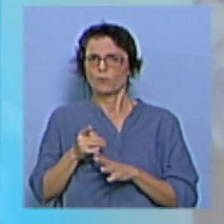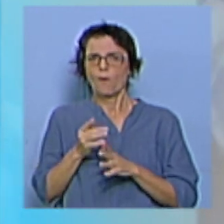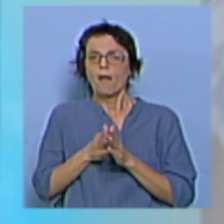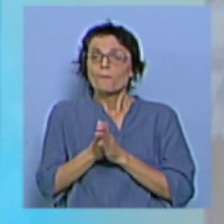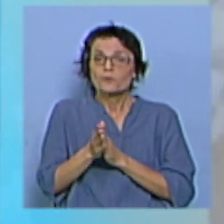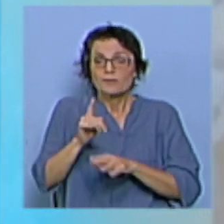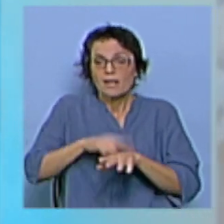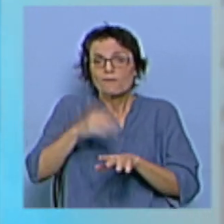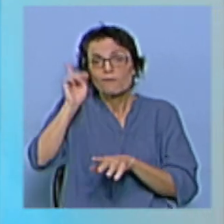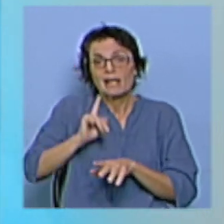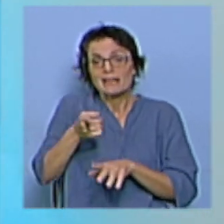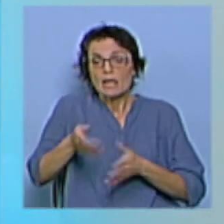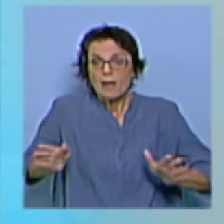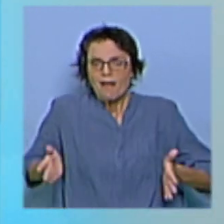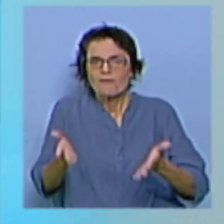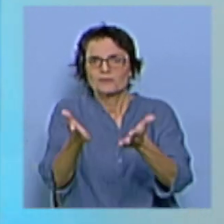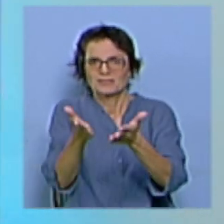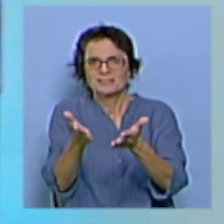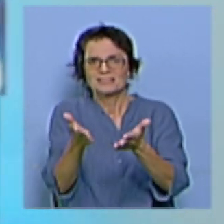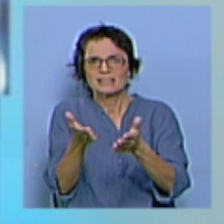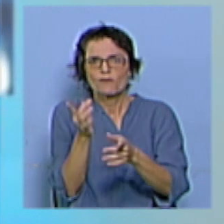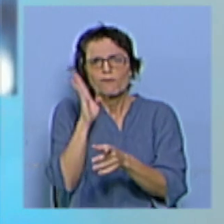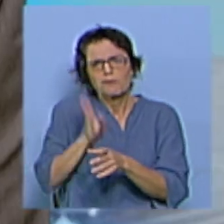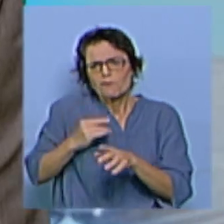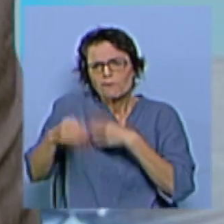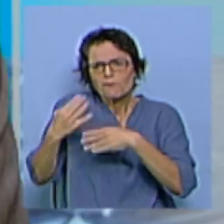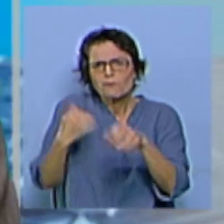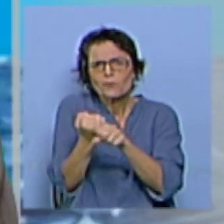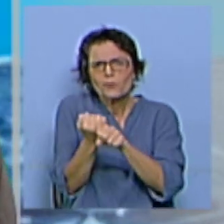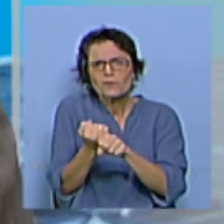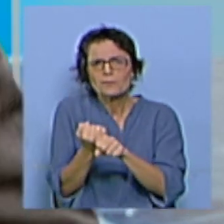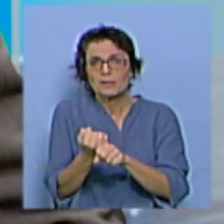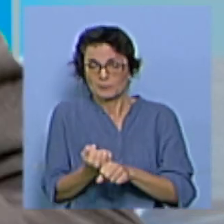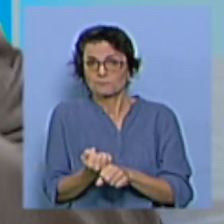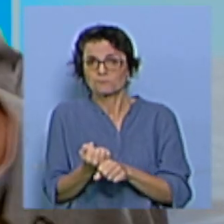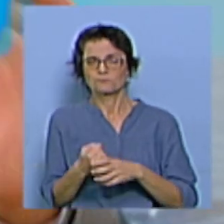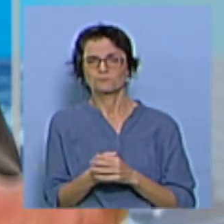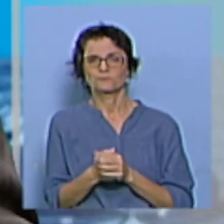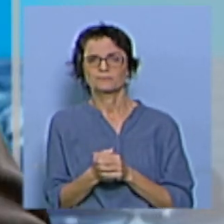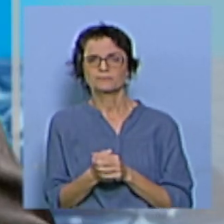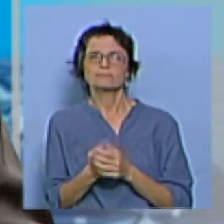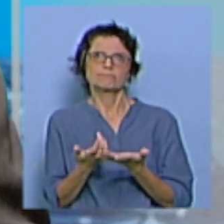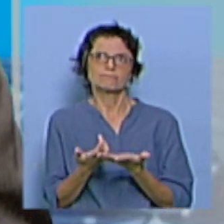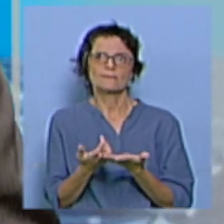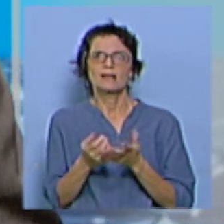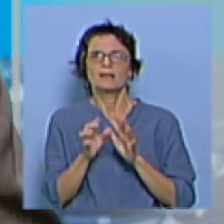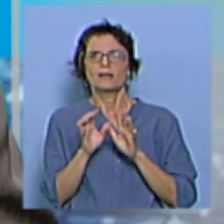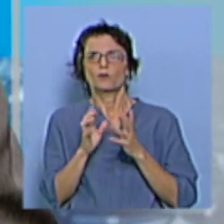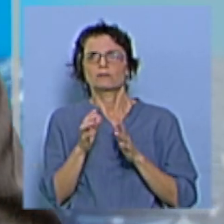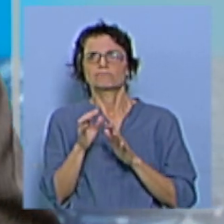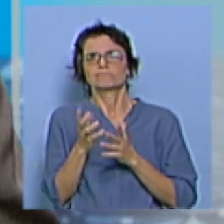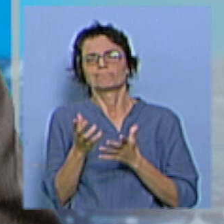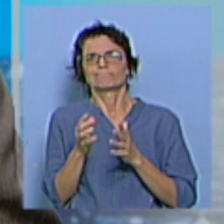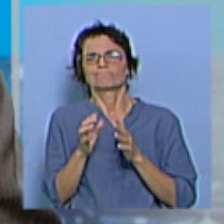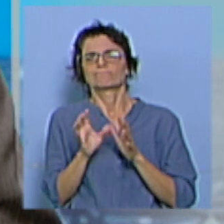cada uma dessas forças? Portanto, ao nível geral,